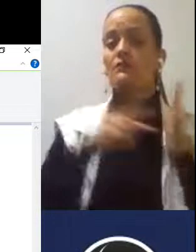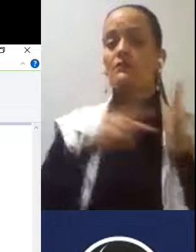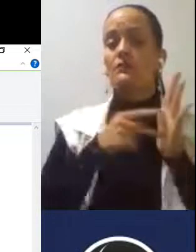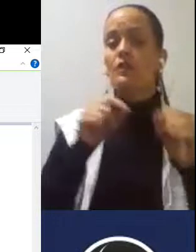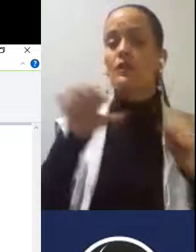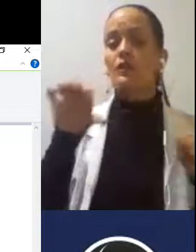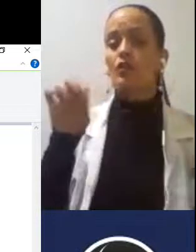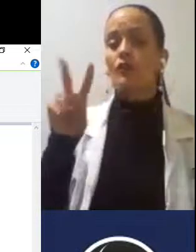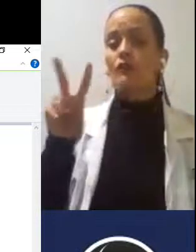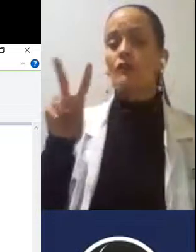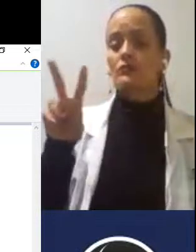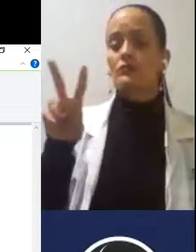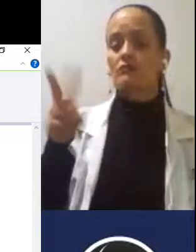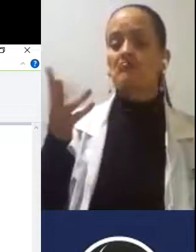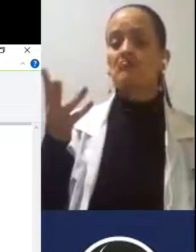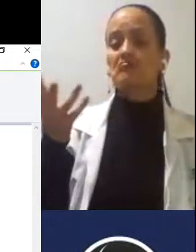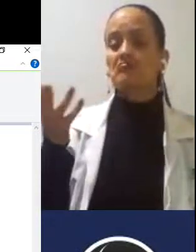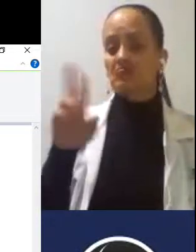Alguém?